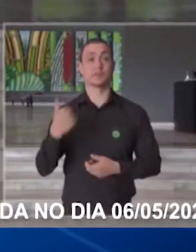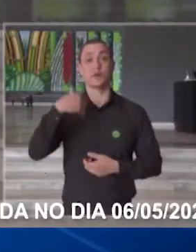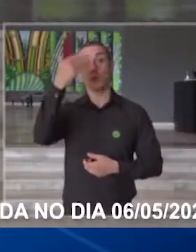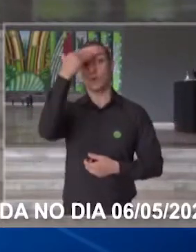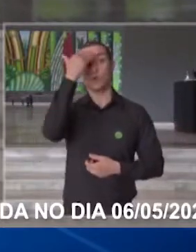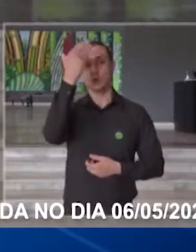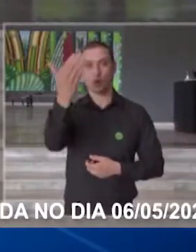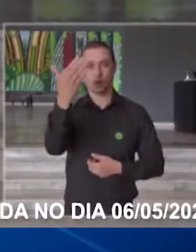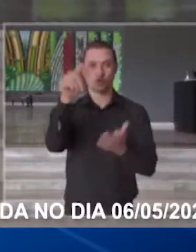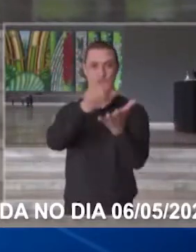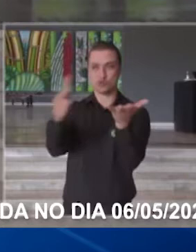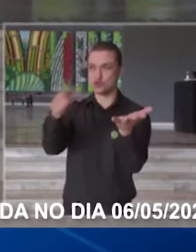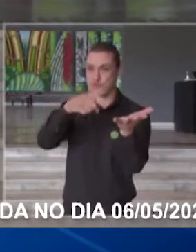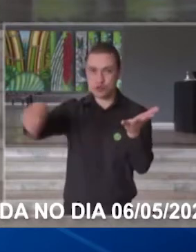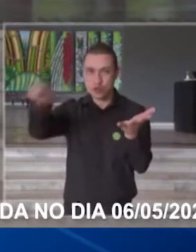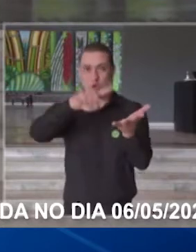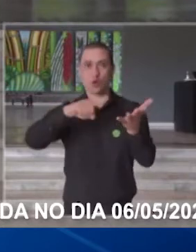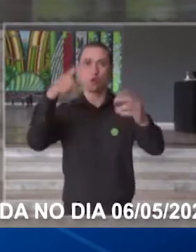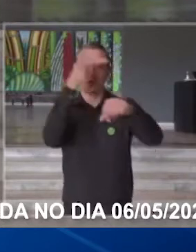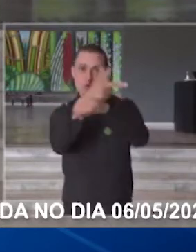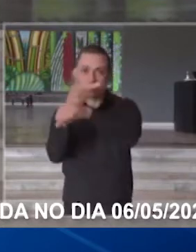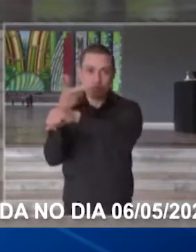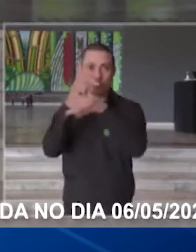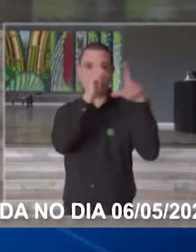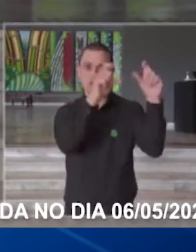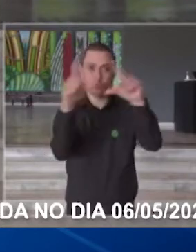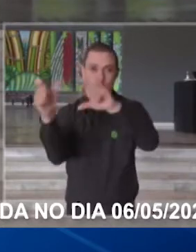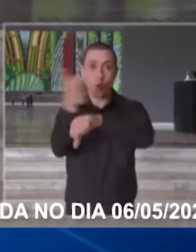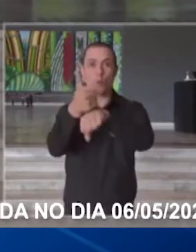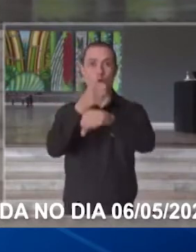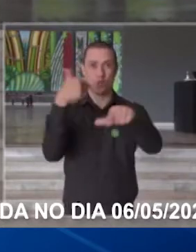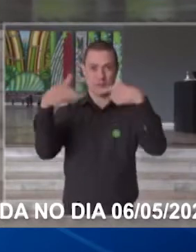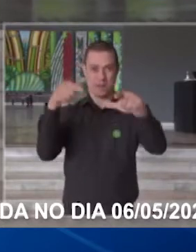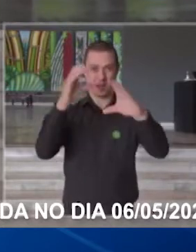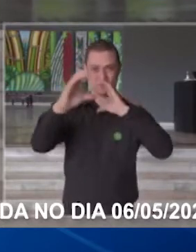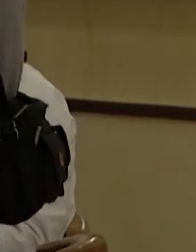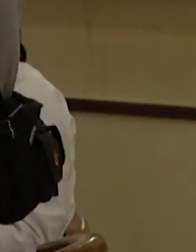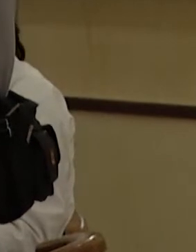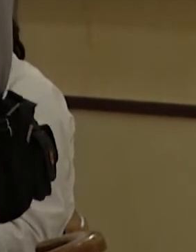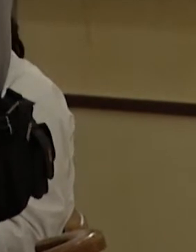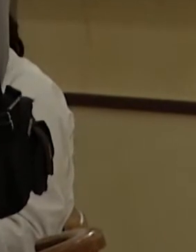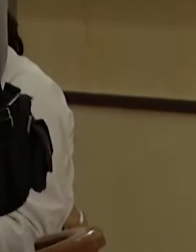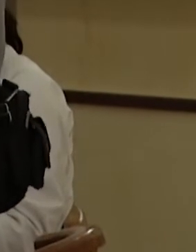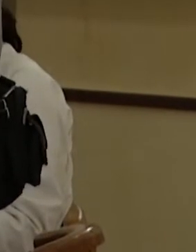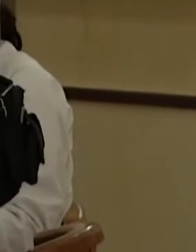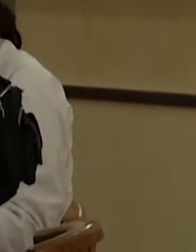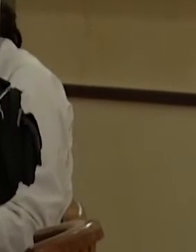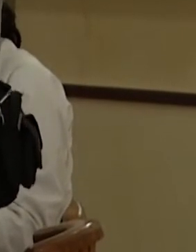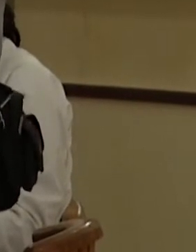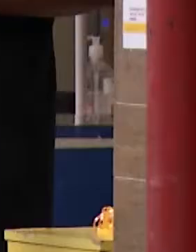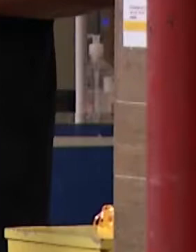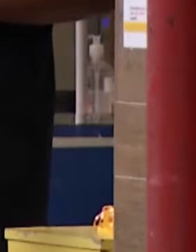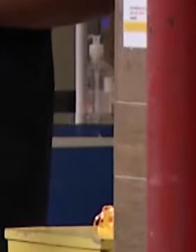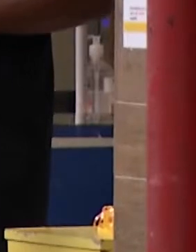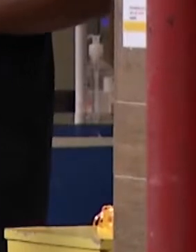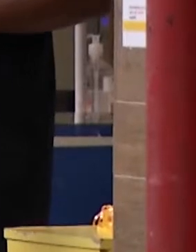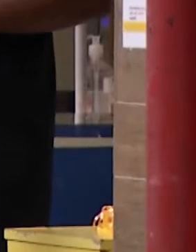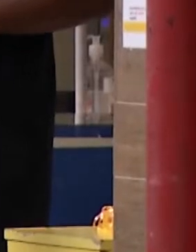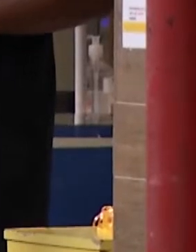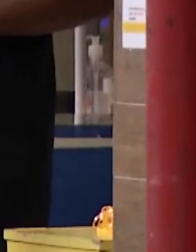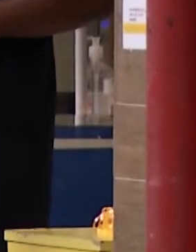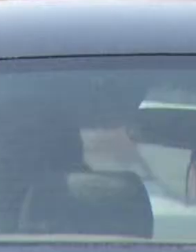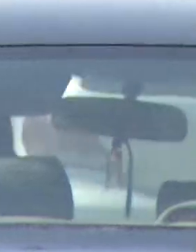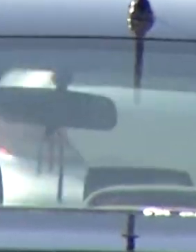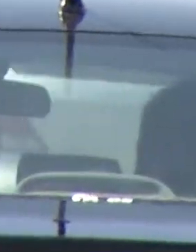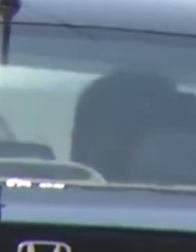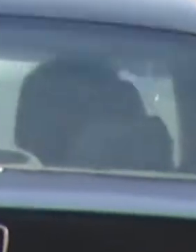econômicas será norteada pelo plano são paulo que está sendo construído levando em conta o diálogo com o